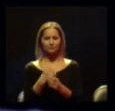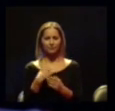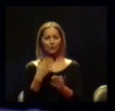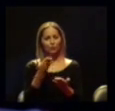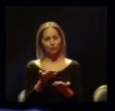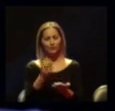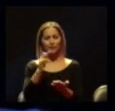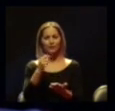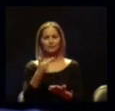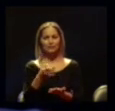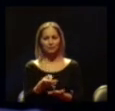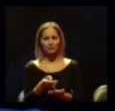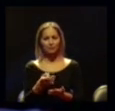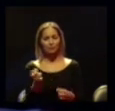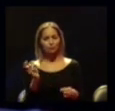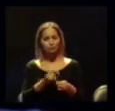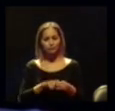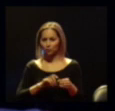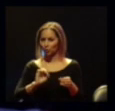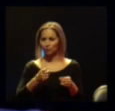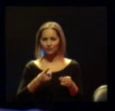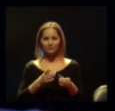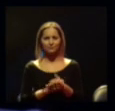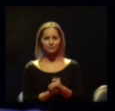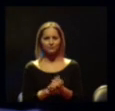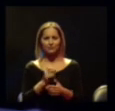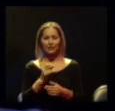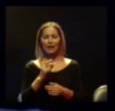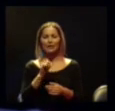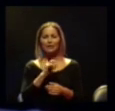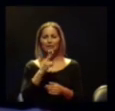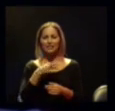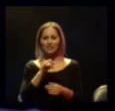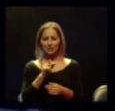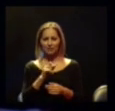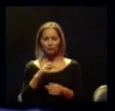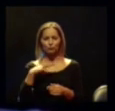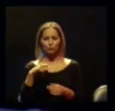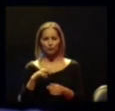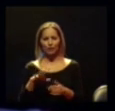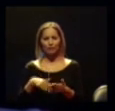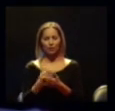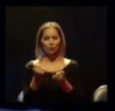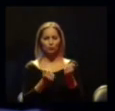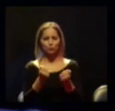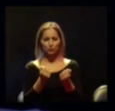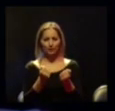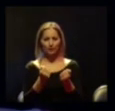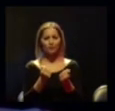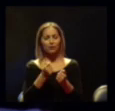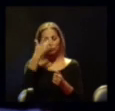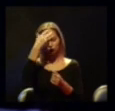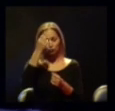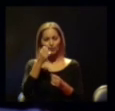RTP, o nosso parceiro mediático, aqui a Portugal, que fornece as viaturas oficiais de Setúbal, Cidade Europeia de